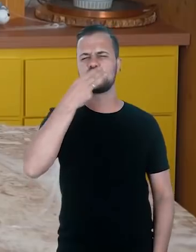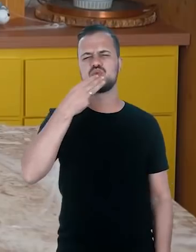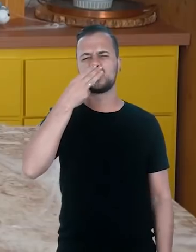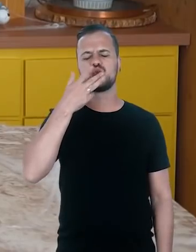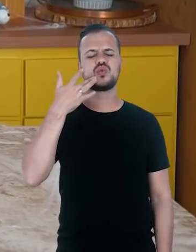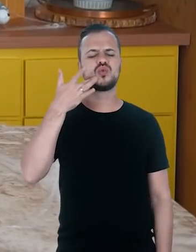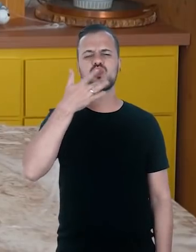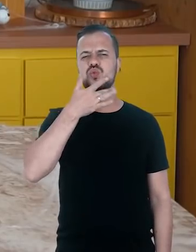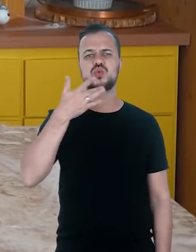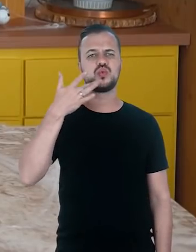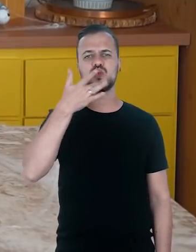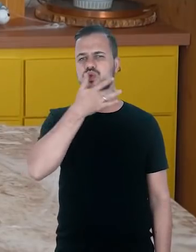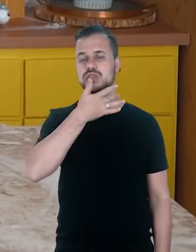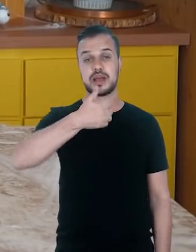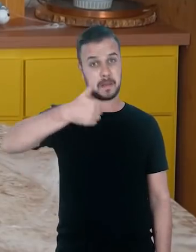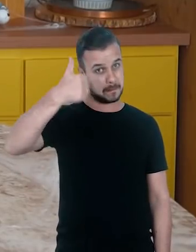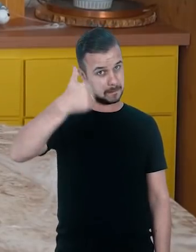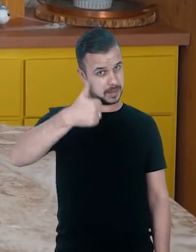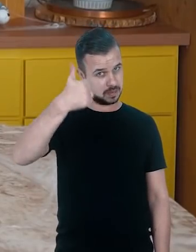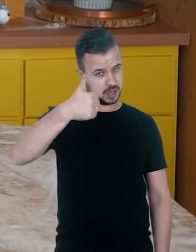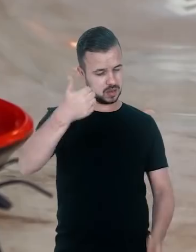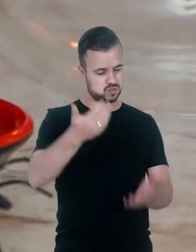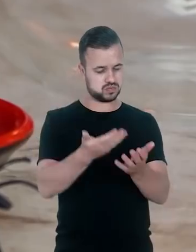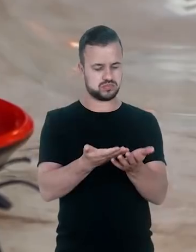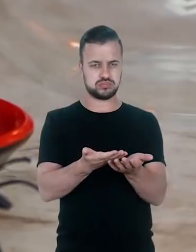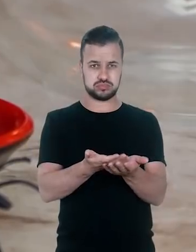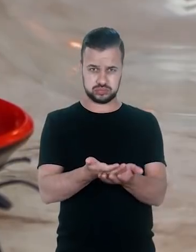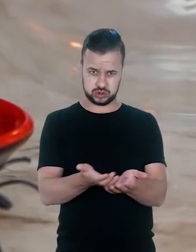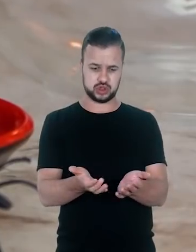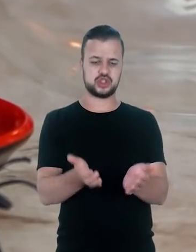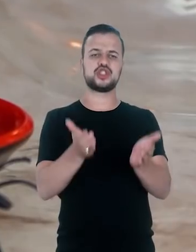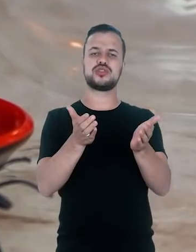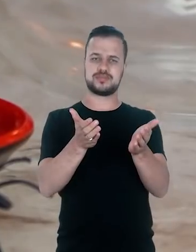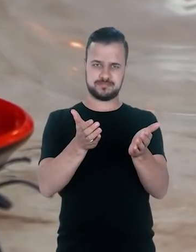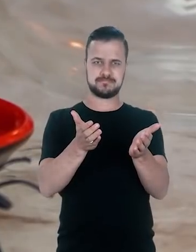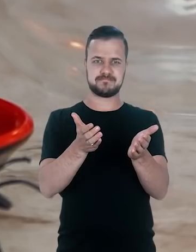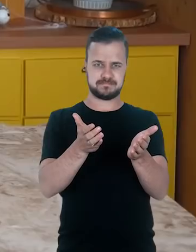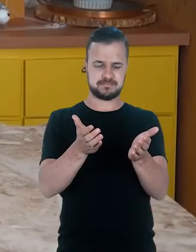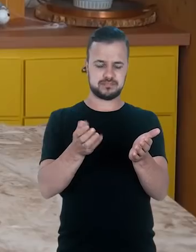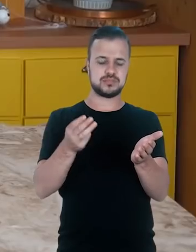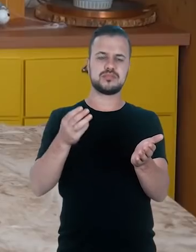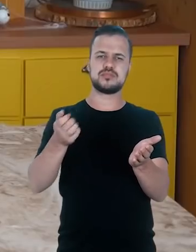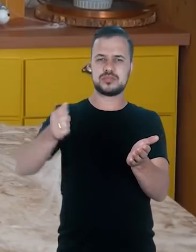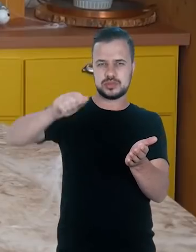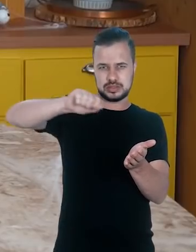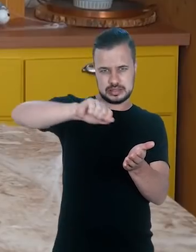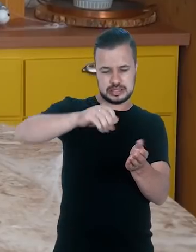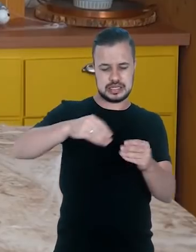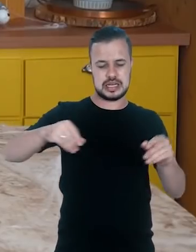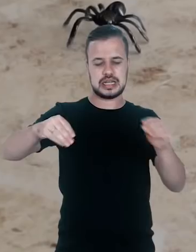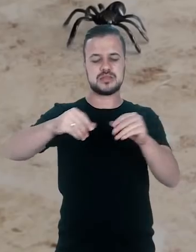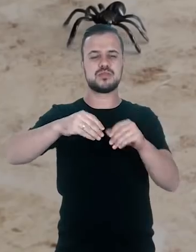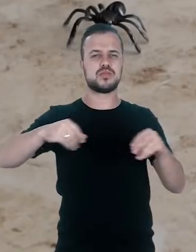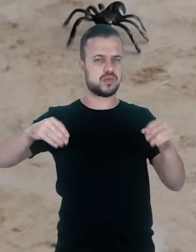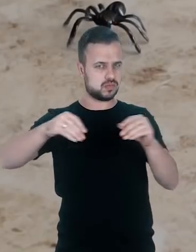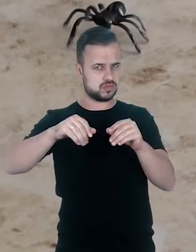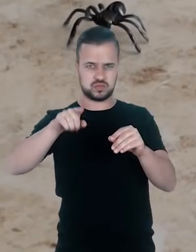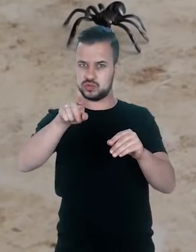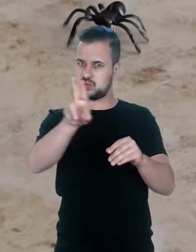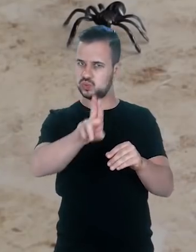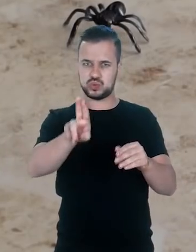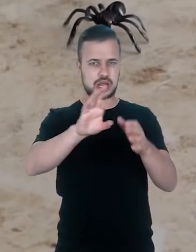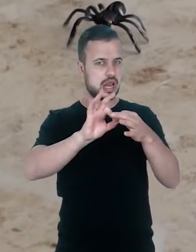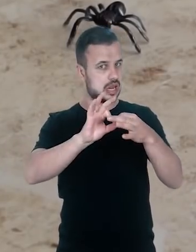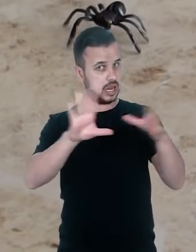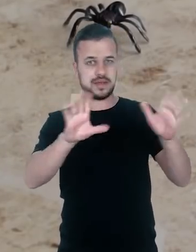E para fazer esse docinho de abóbora, a primeira coisa que você vai fazer é colocar em uma tigelinha uma xícara de chá de leite em pó. Aí